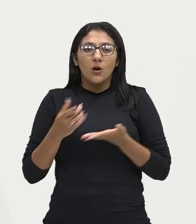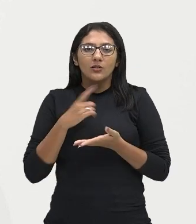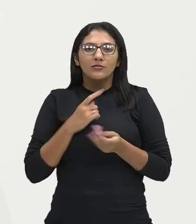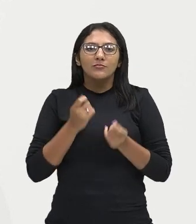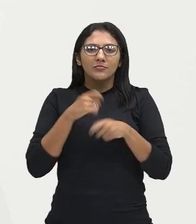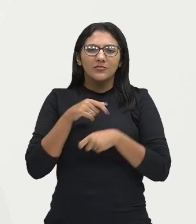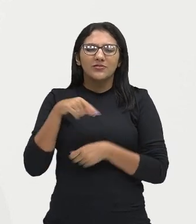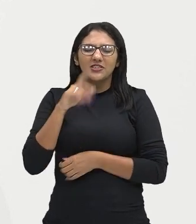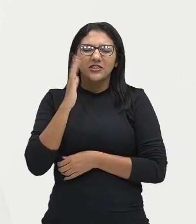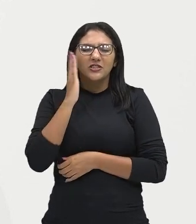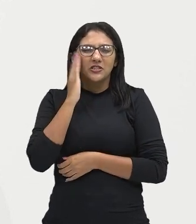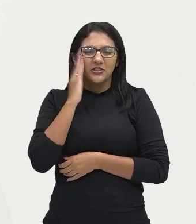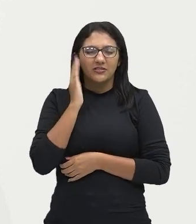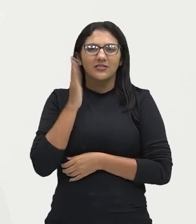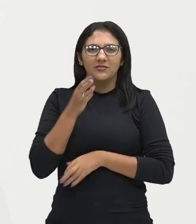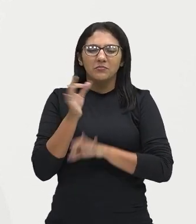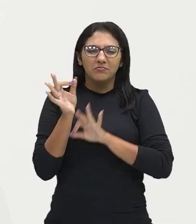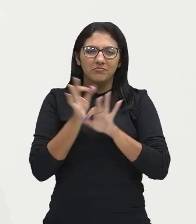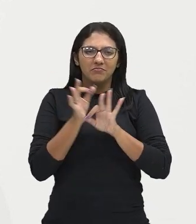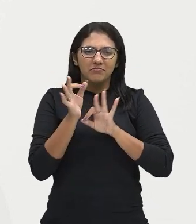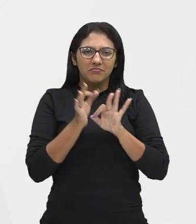conhece. Para resolver